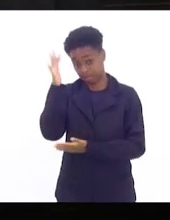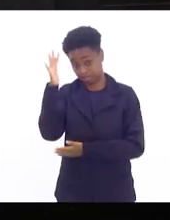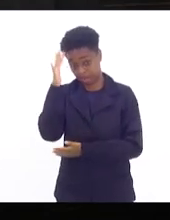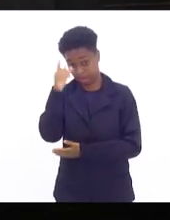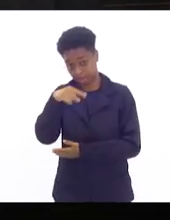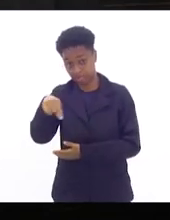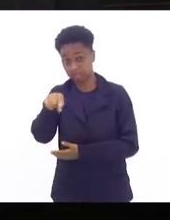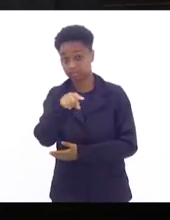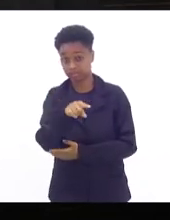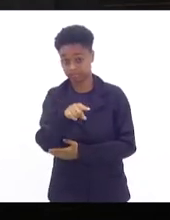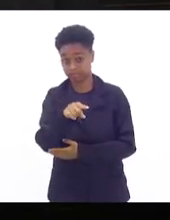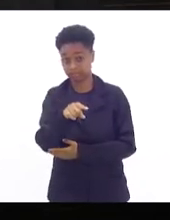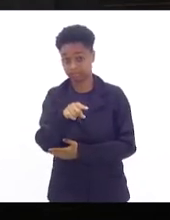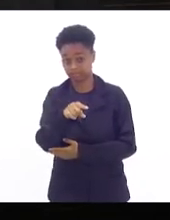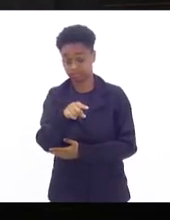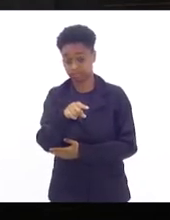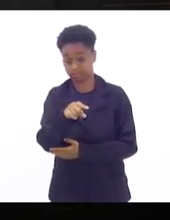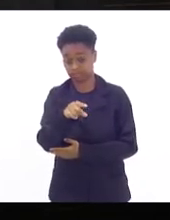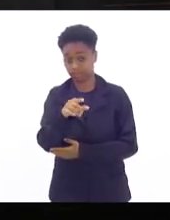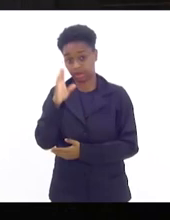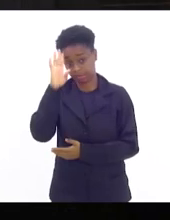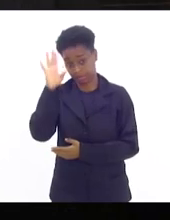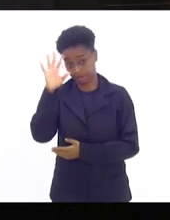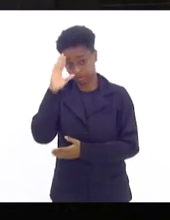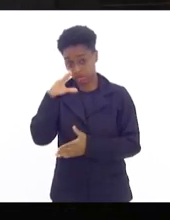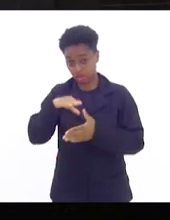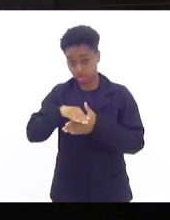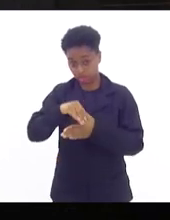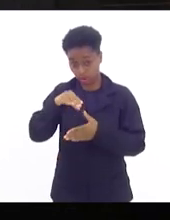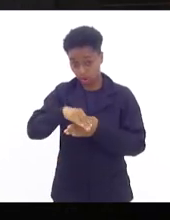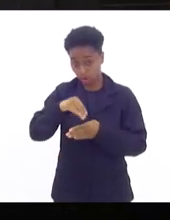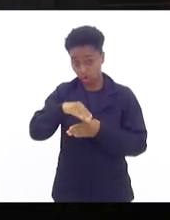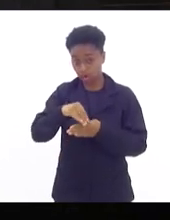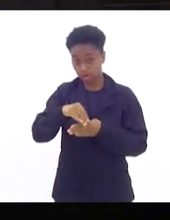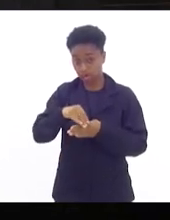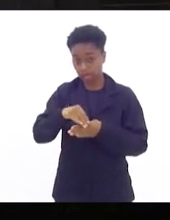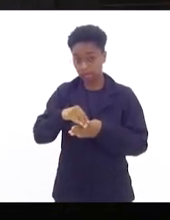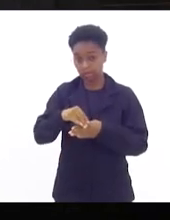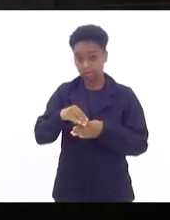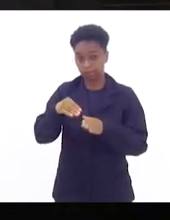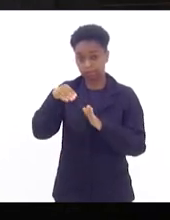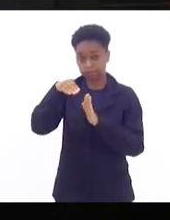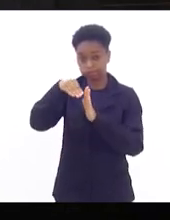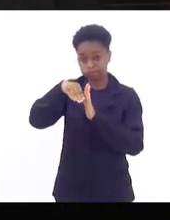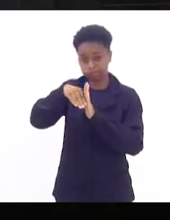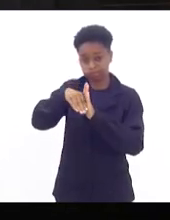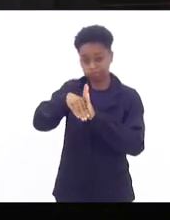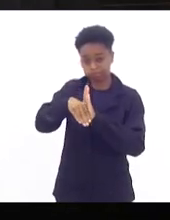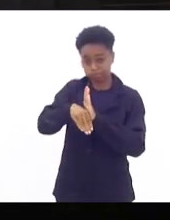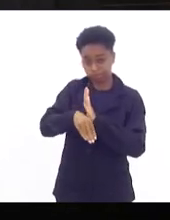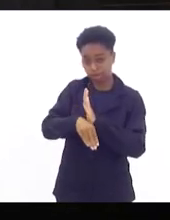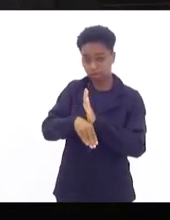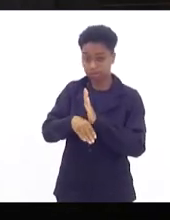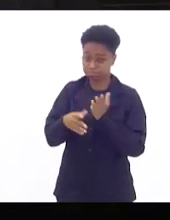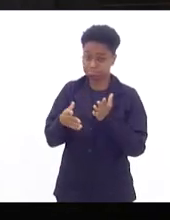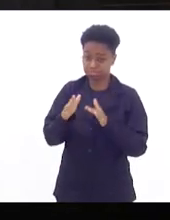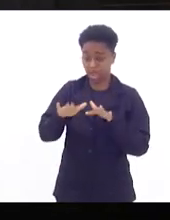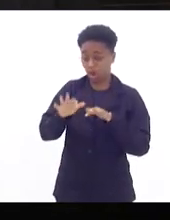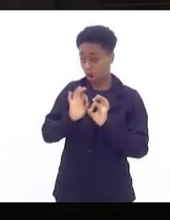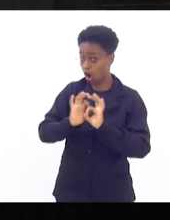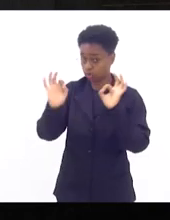deputado, que o dólar entre numa descendente, e que seria